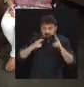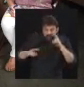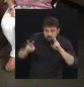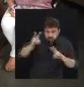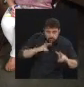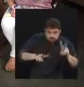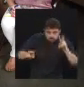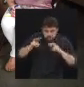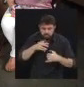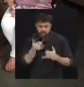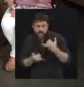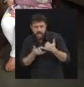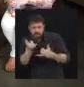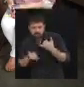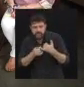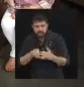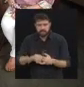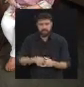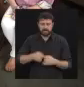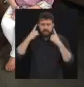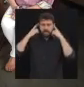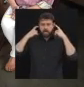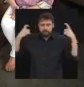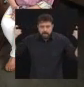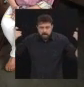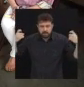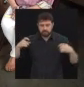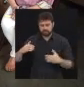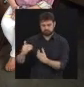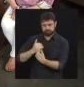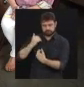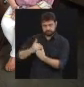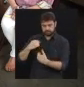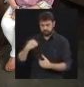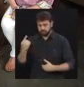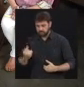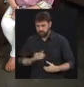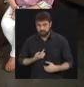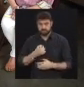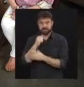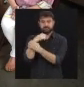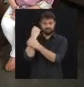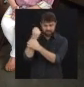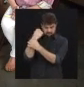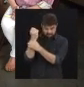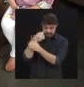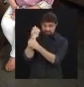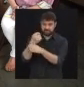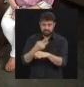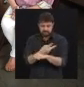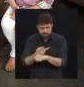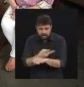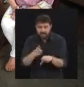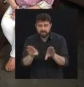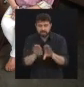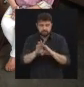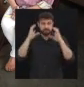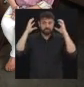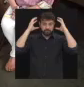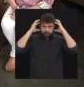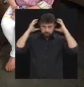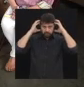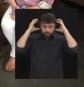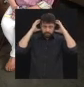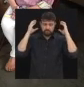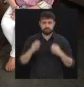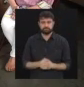visual, brincadeiras, sonoros, né? Já nos orientou a procurar uma fisioterapeuta, uma